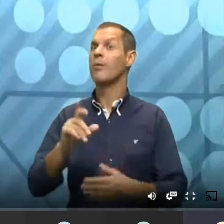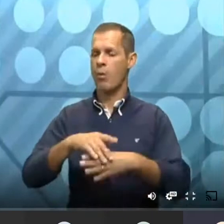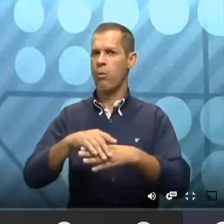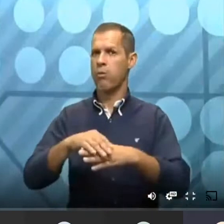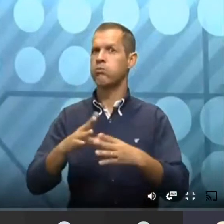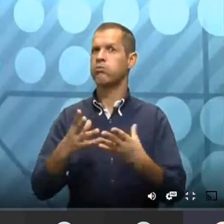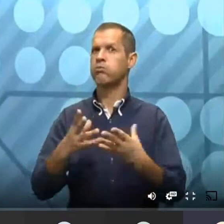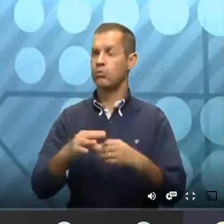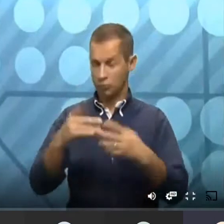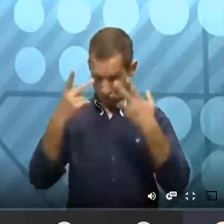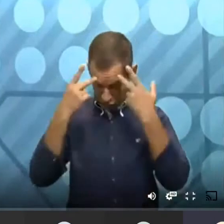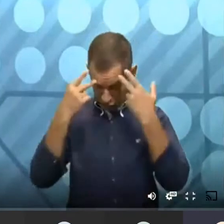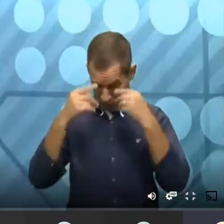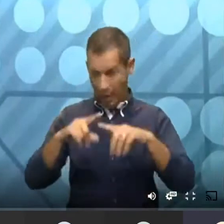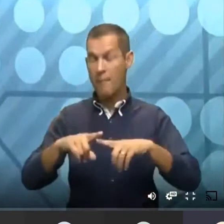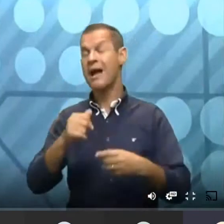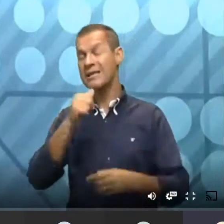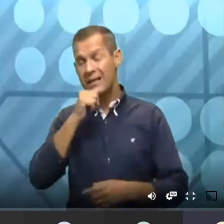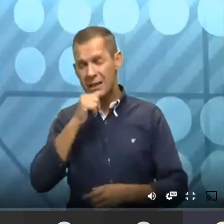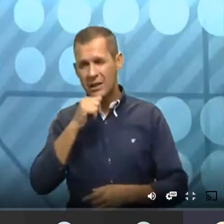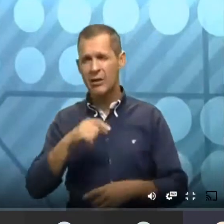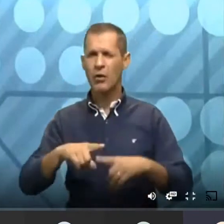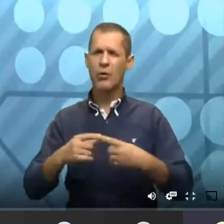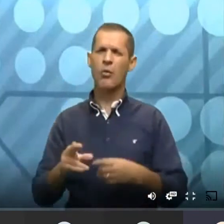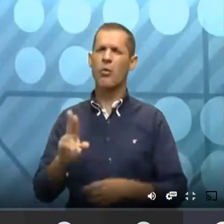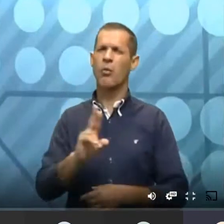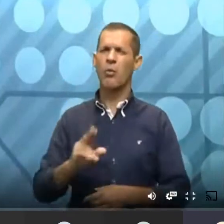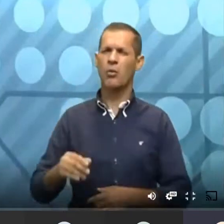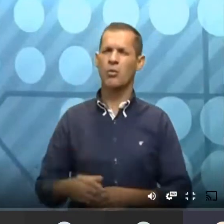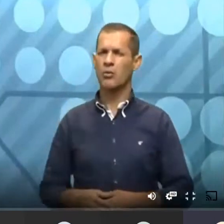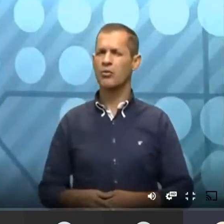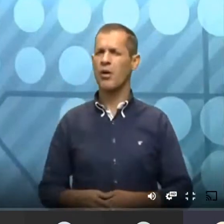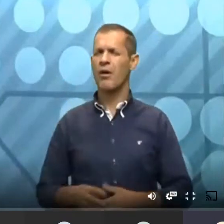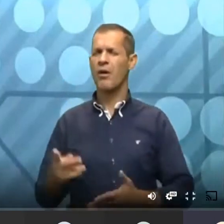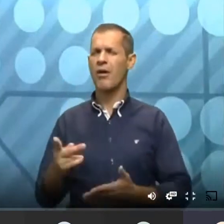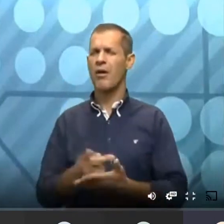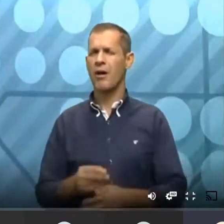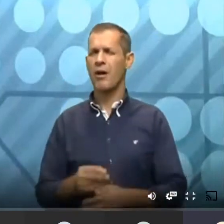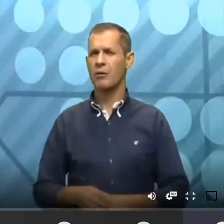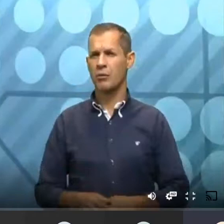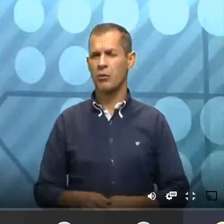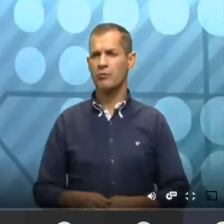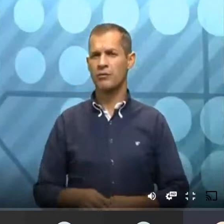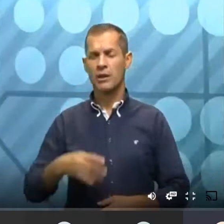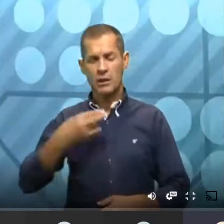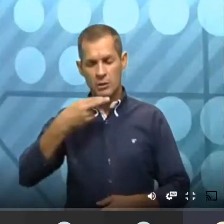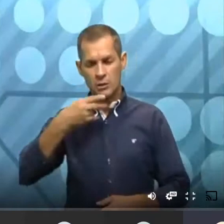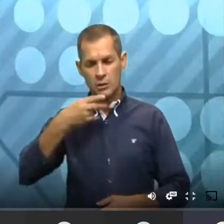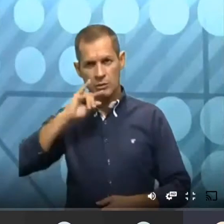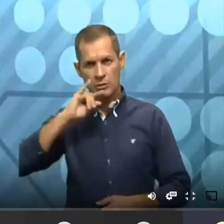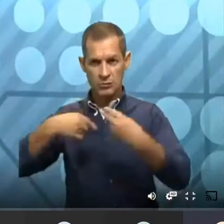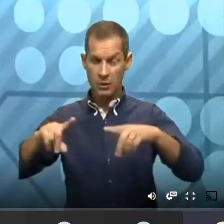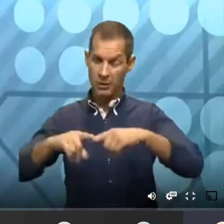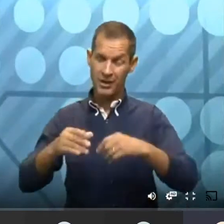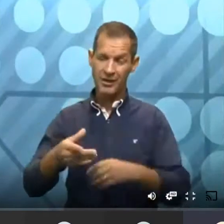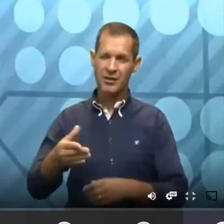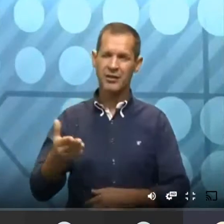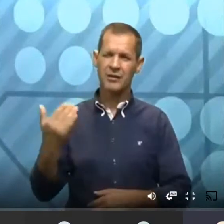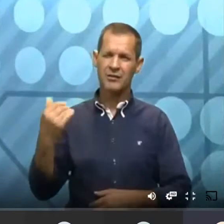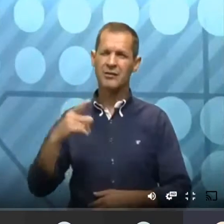ser uma doença muito comum, ainda mais com a ingestão excessiva de álcool, né? Então, antigamente,